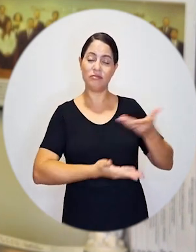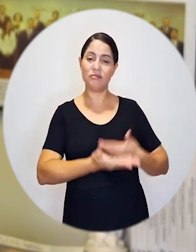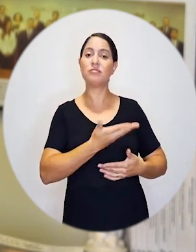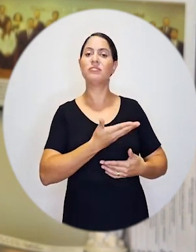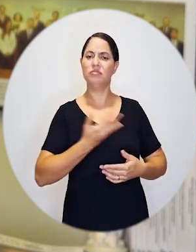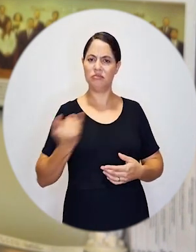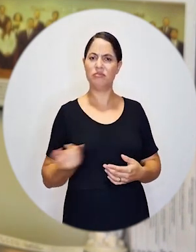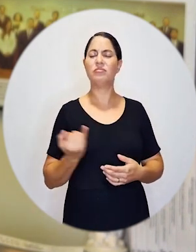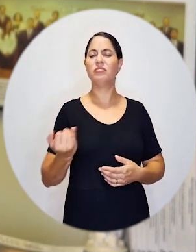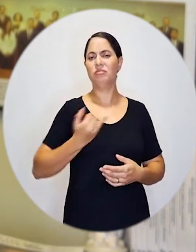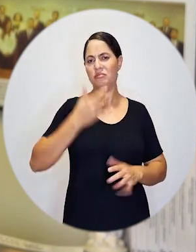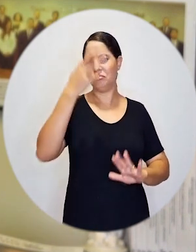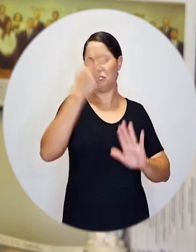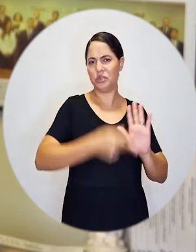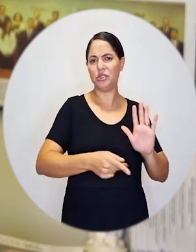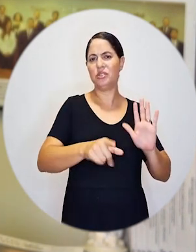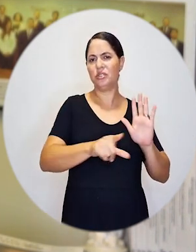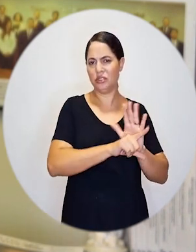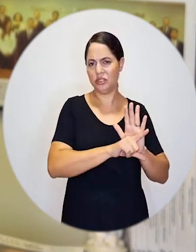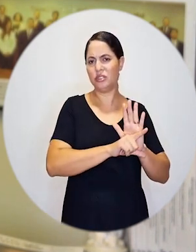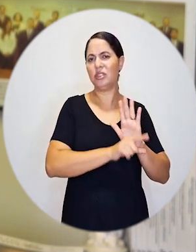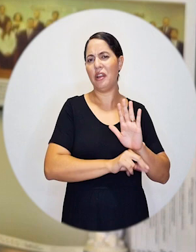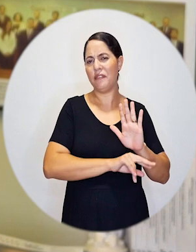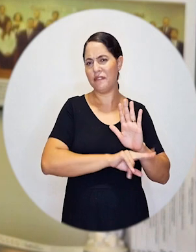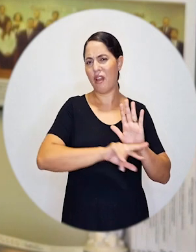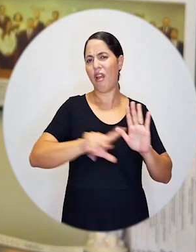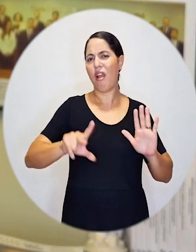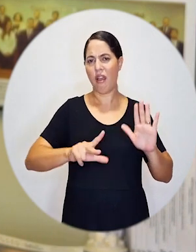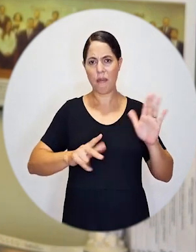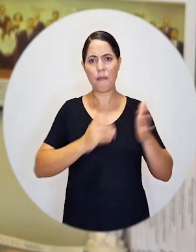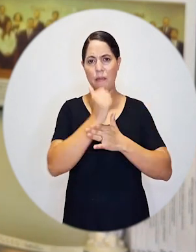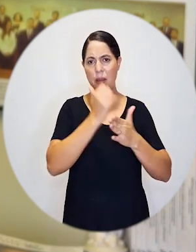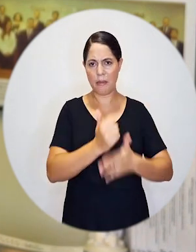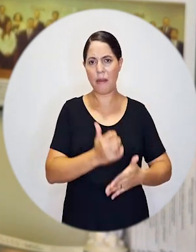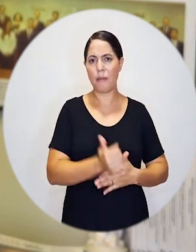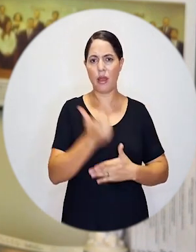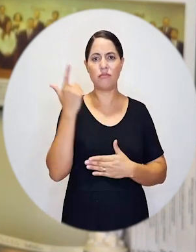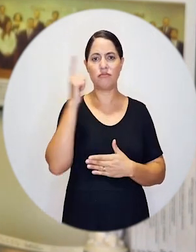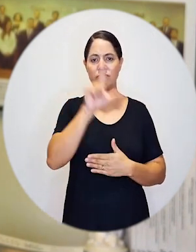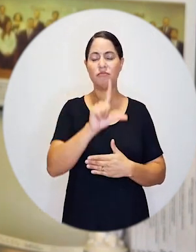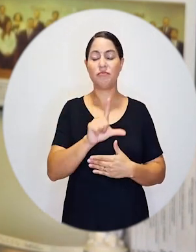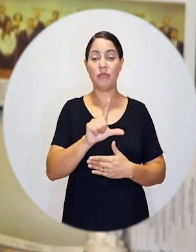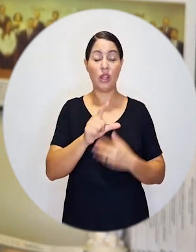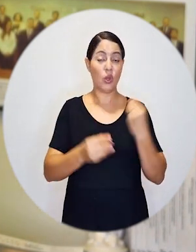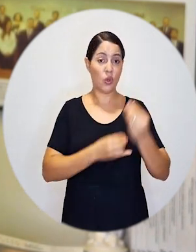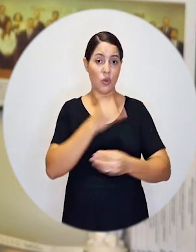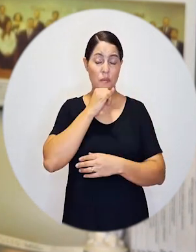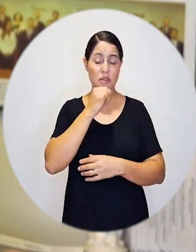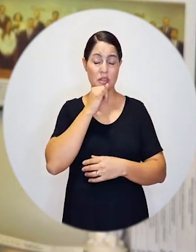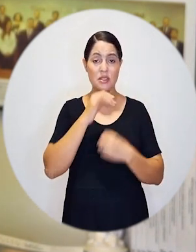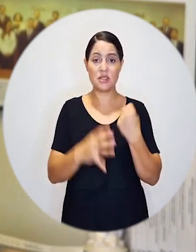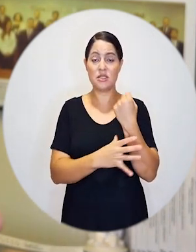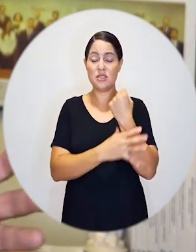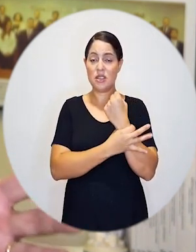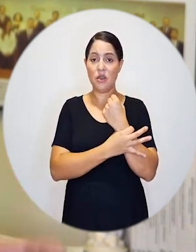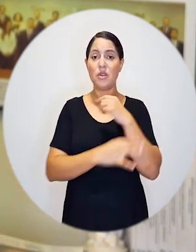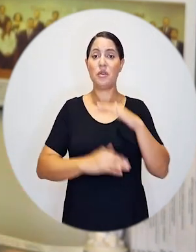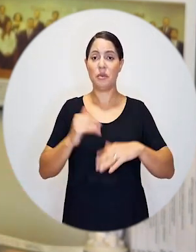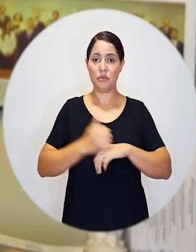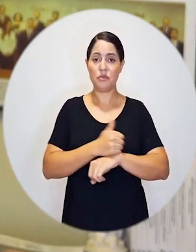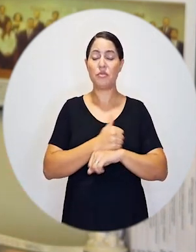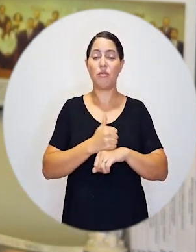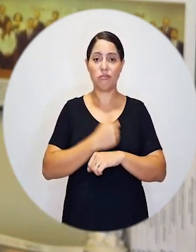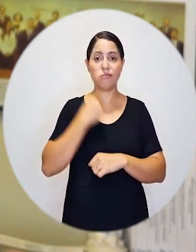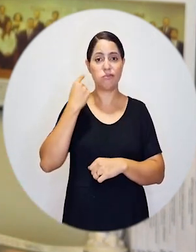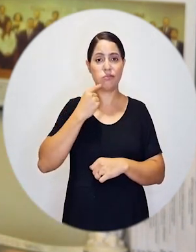importantíssimo para a aprovação de projetos de lei de interesse da classe, como o que cuida da segurança do exercício profissional, com os